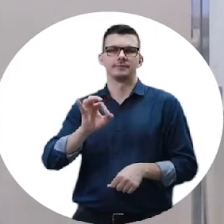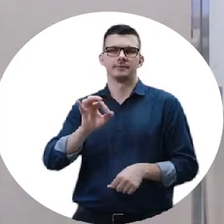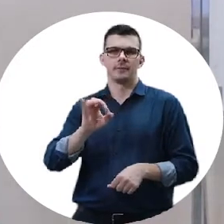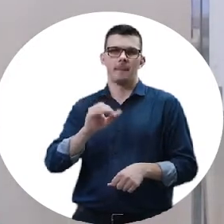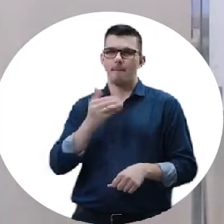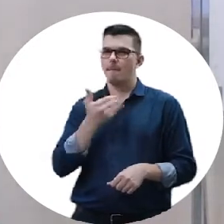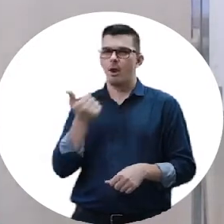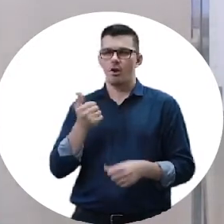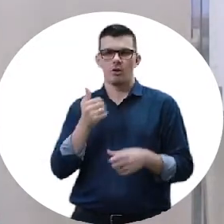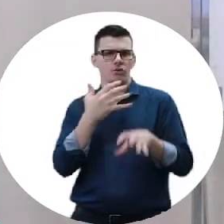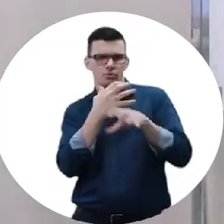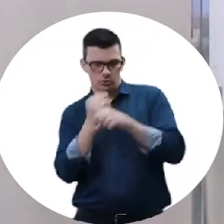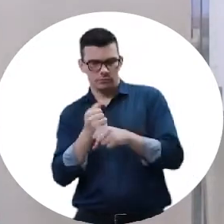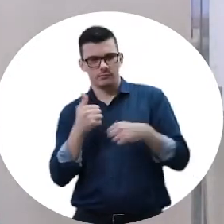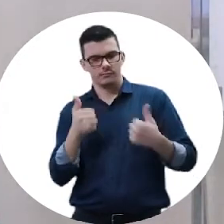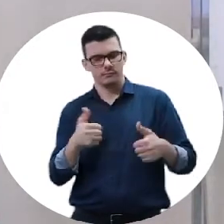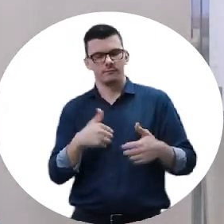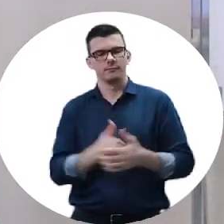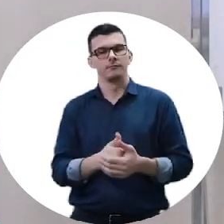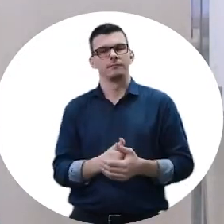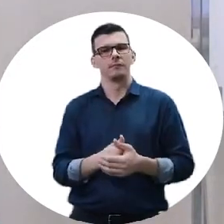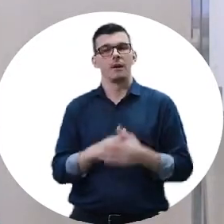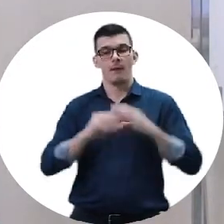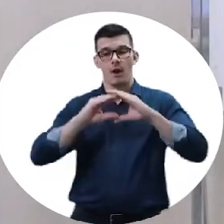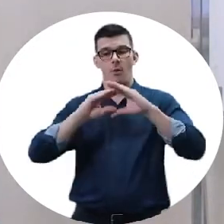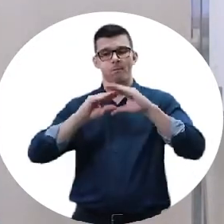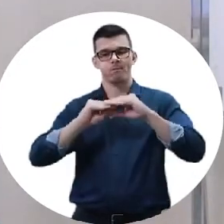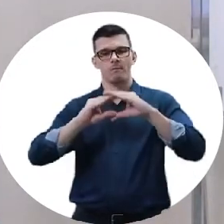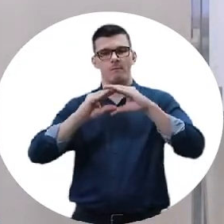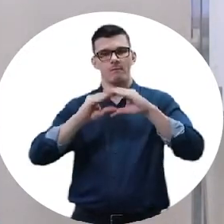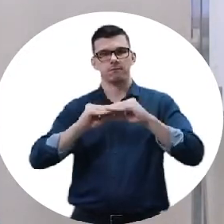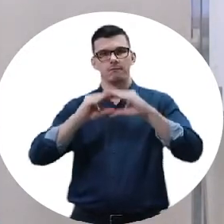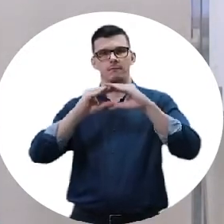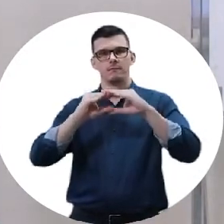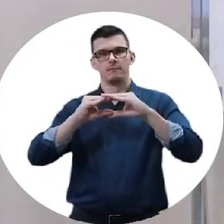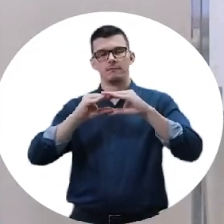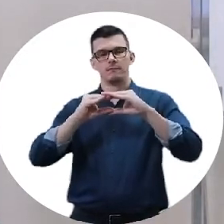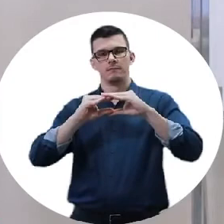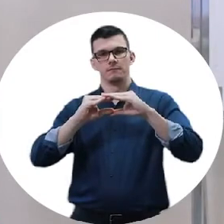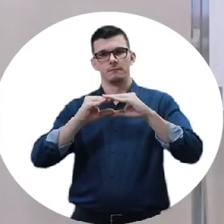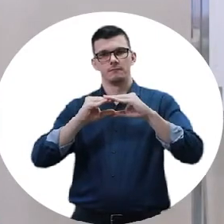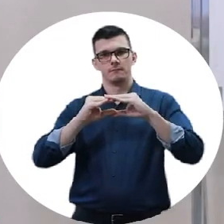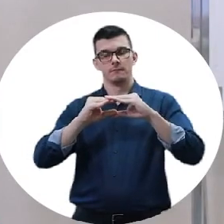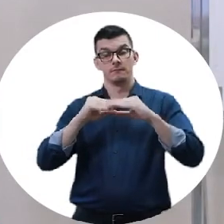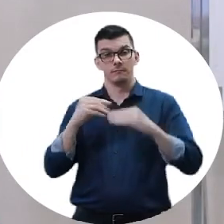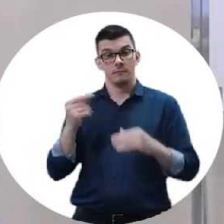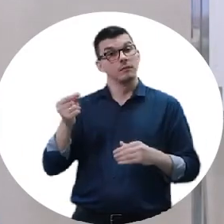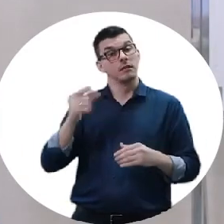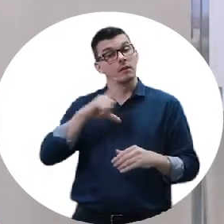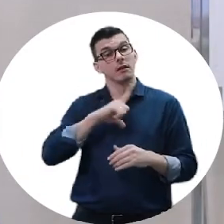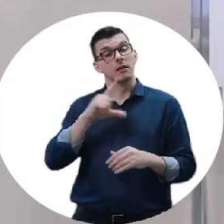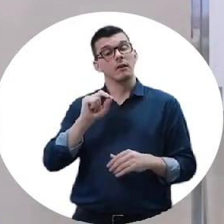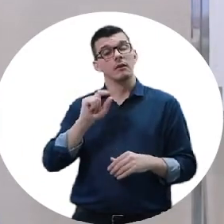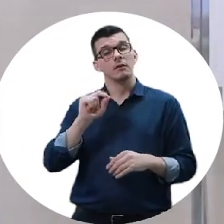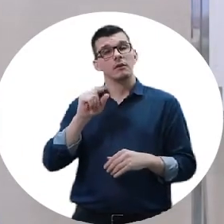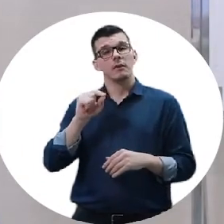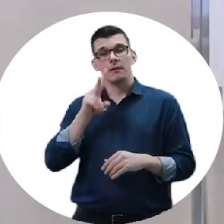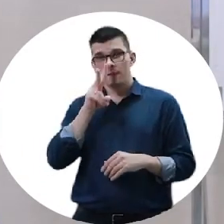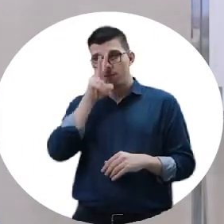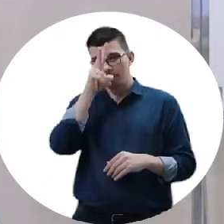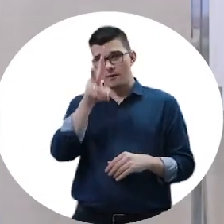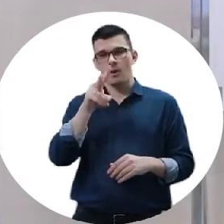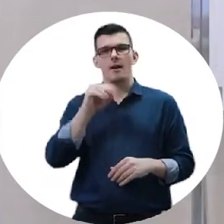ficar fácil a nossa conta. Mas tem uma mola. Então, qual é a outra força que tem nesse bloco aqui? A outra força que tem no bloco é a